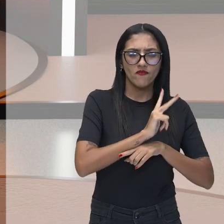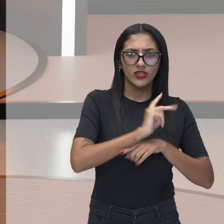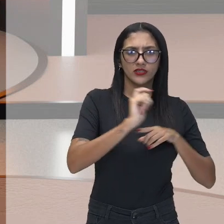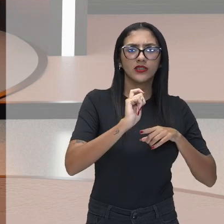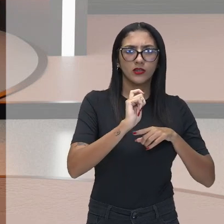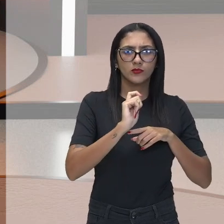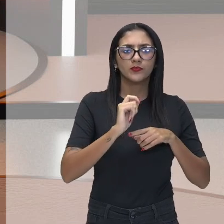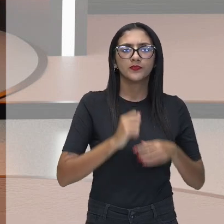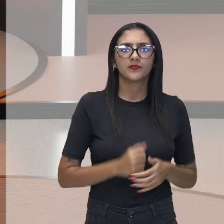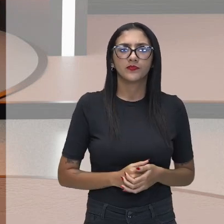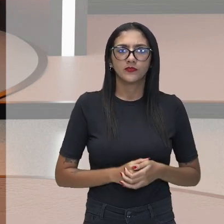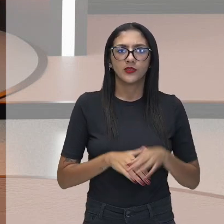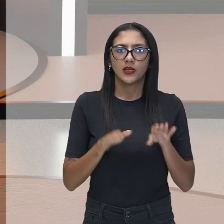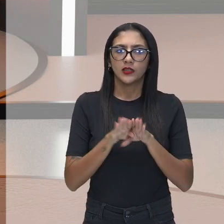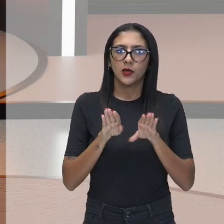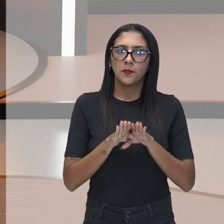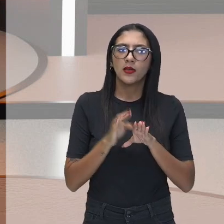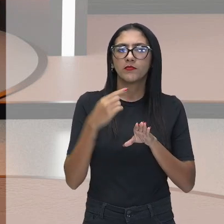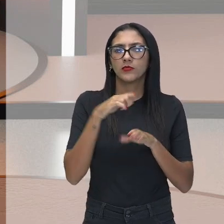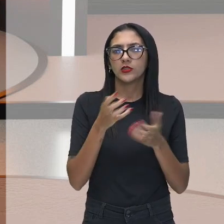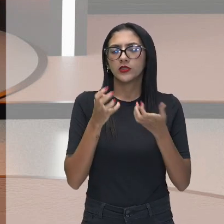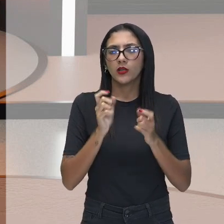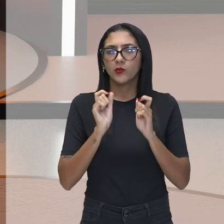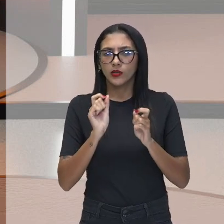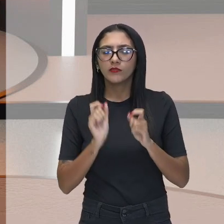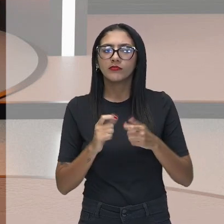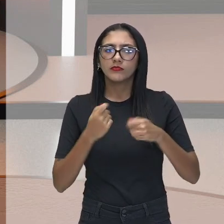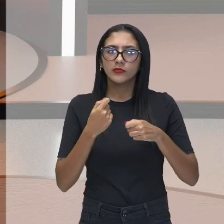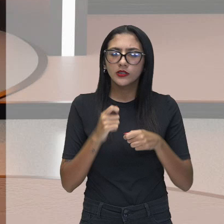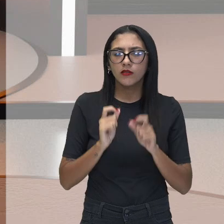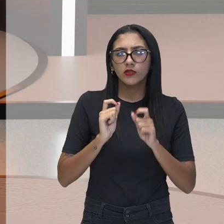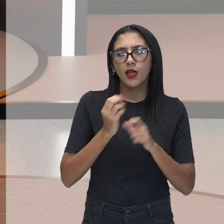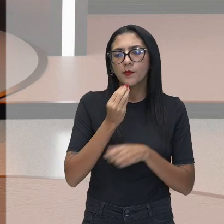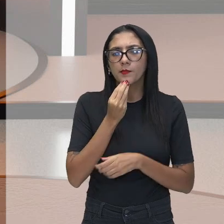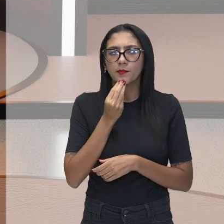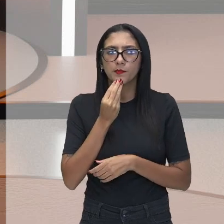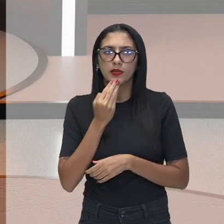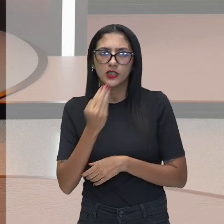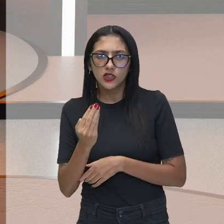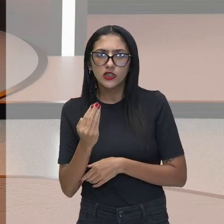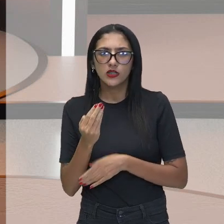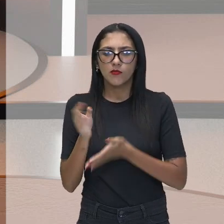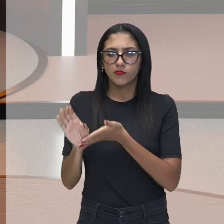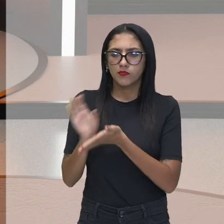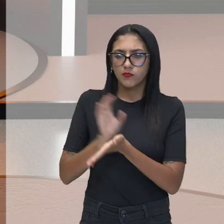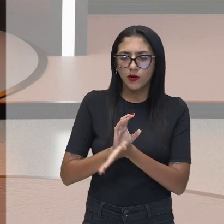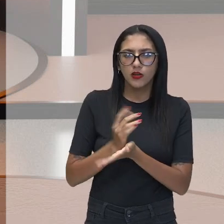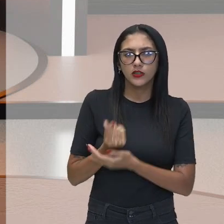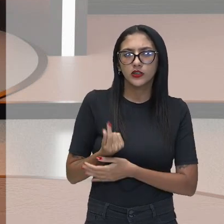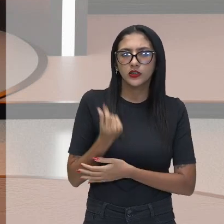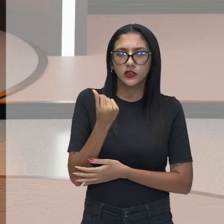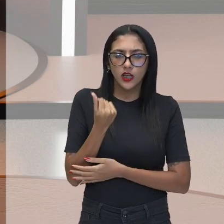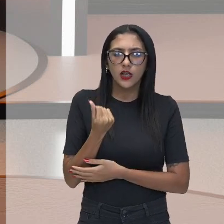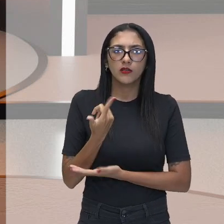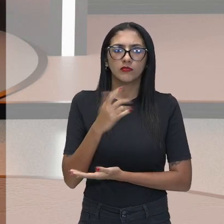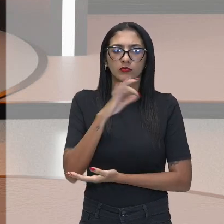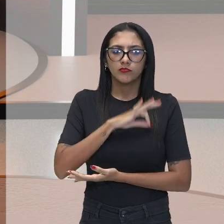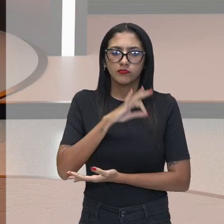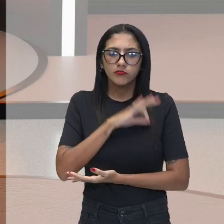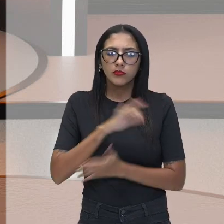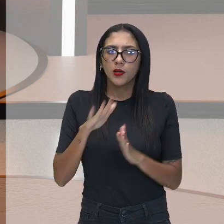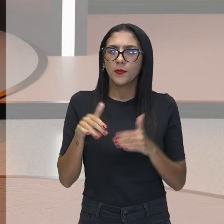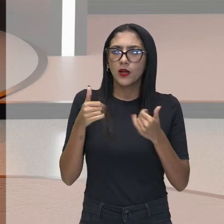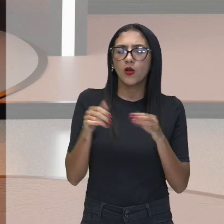que houvesse o processo de mais investimentos financeiros na questão de salário, de